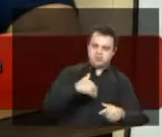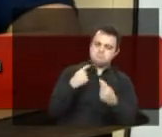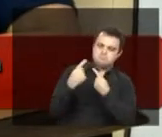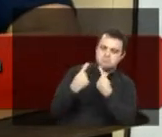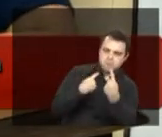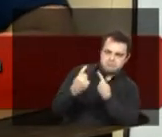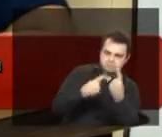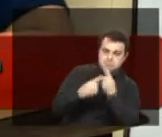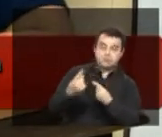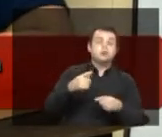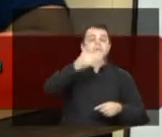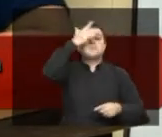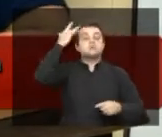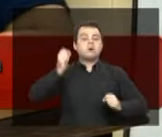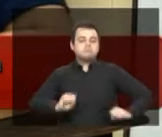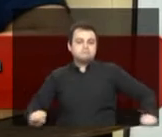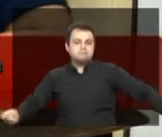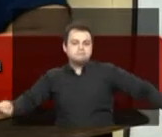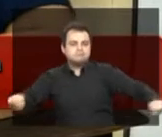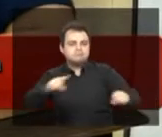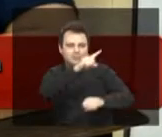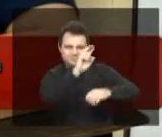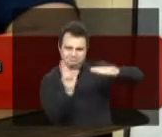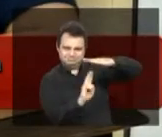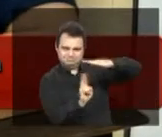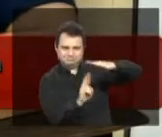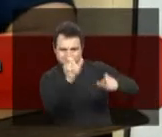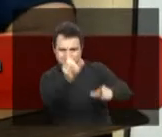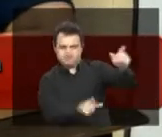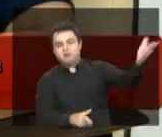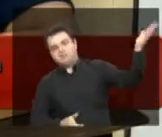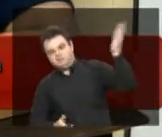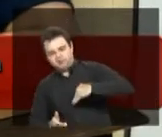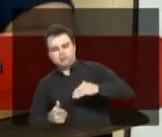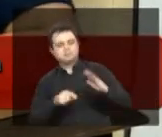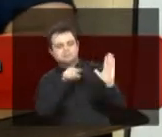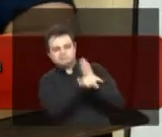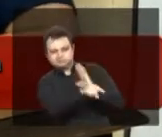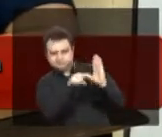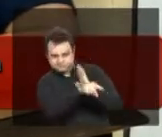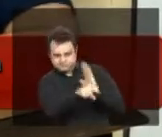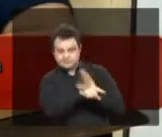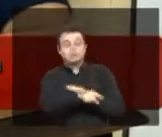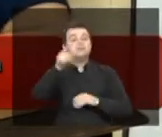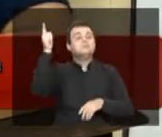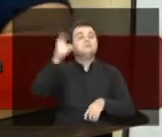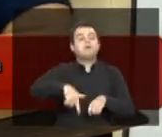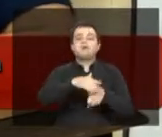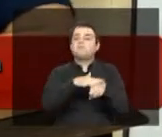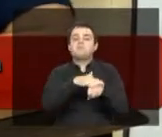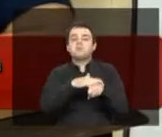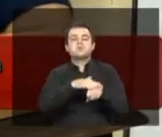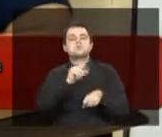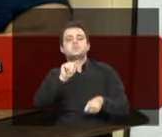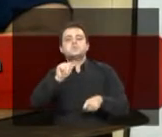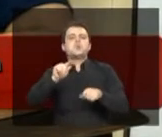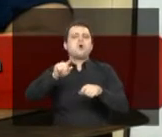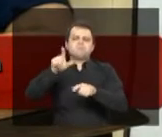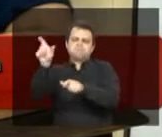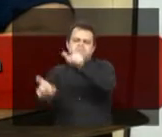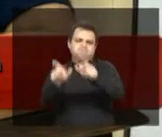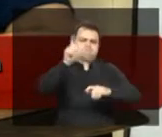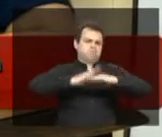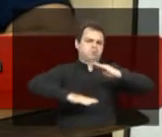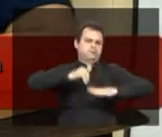aí à limpeza do terminal urbano. Conversamos também, além de outros